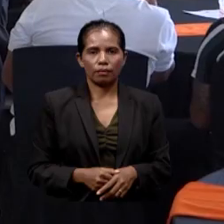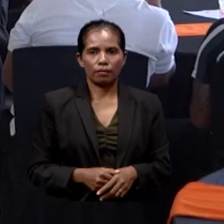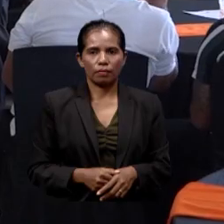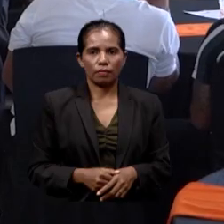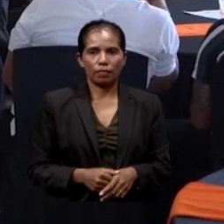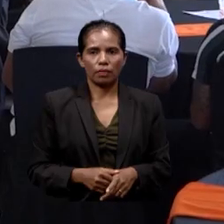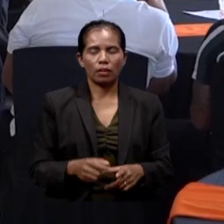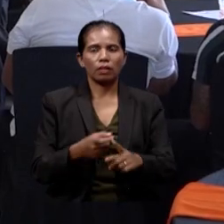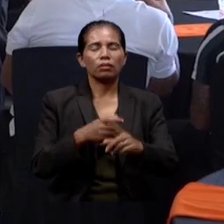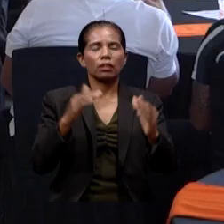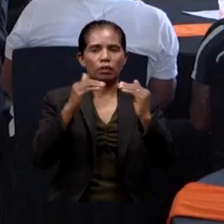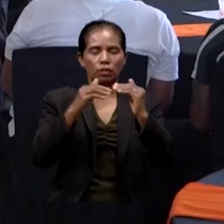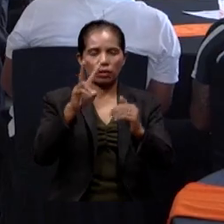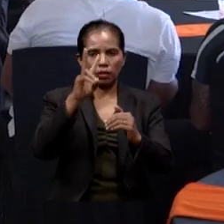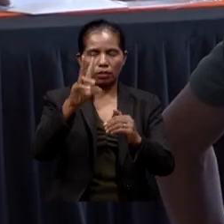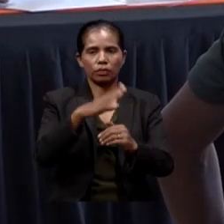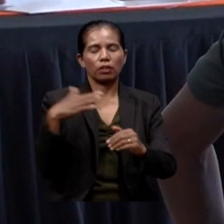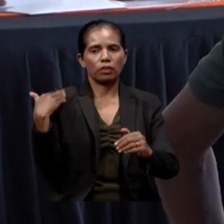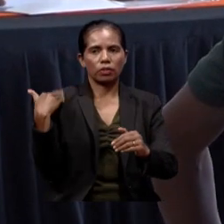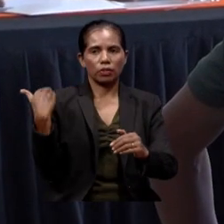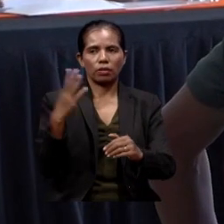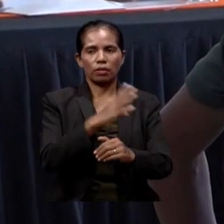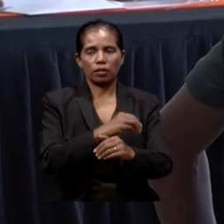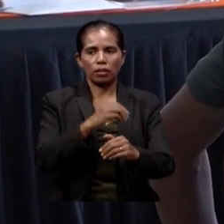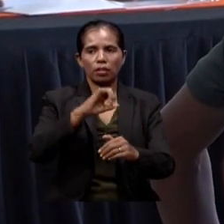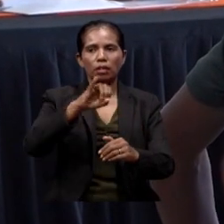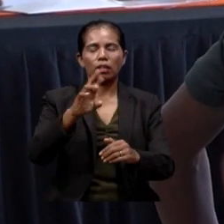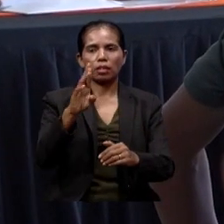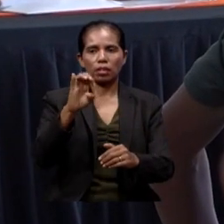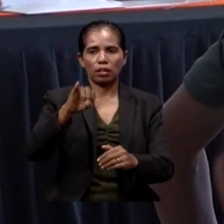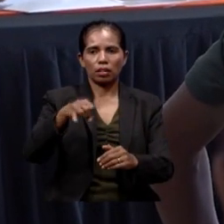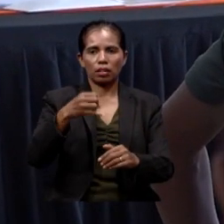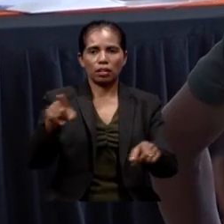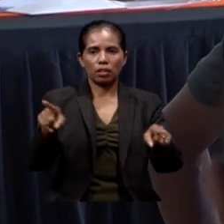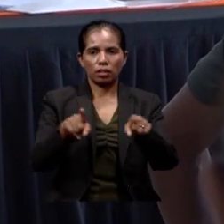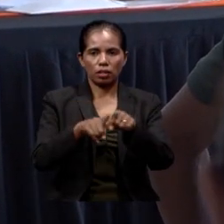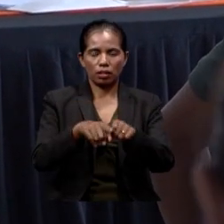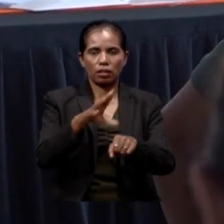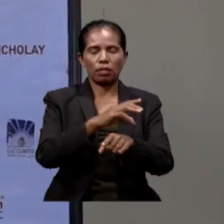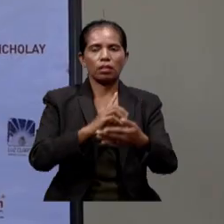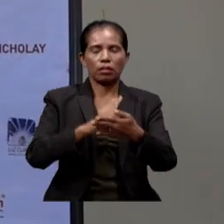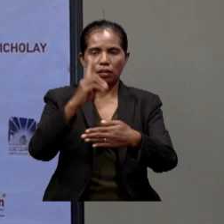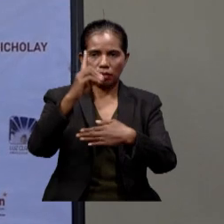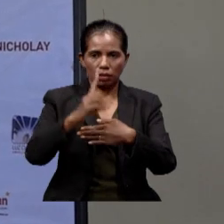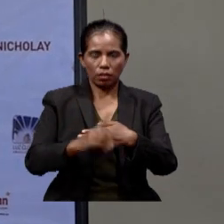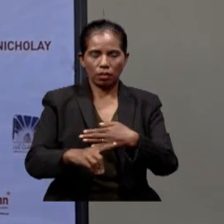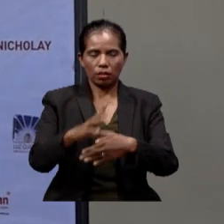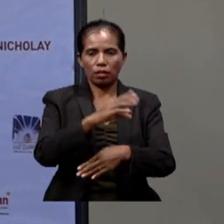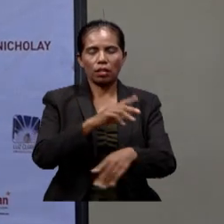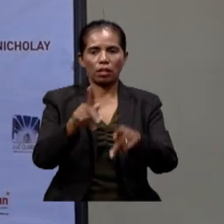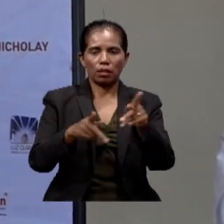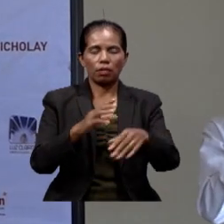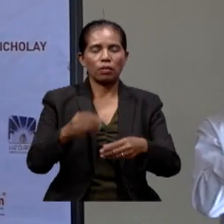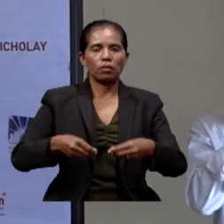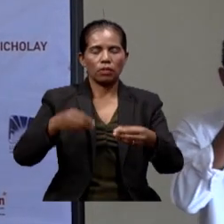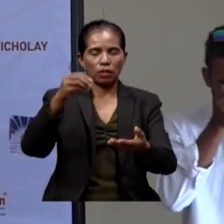Lihusi Congresso da Rua com o tema Jovem Empresário Resiliente no Inovativo sai abut no rumo a desenvolvimento. Congressista Sira